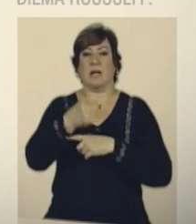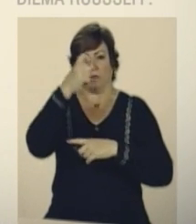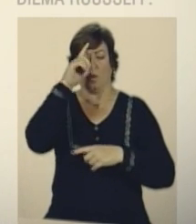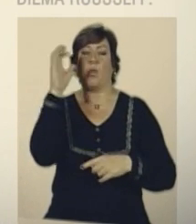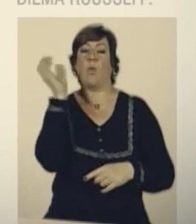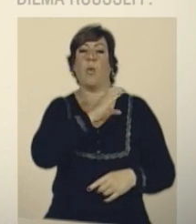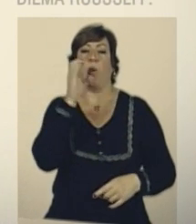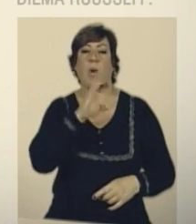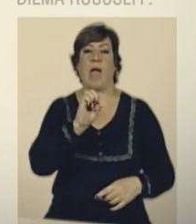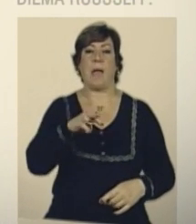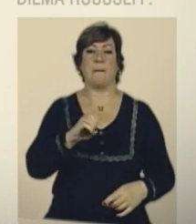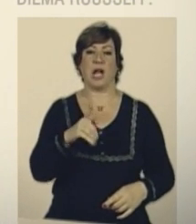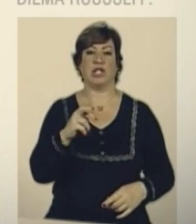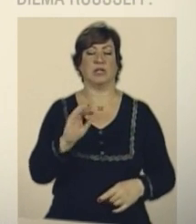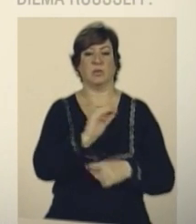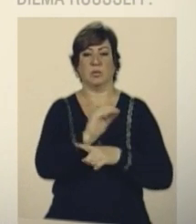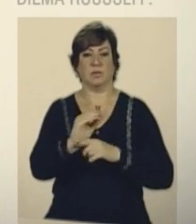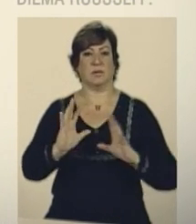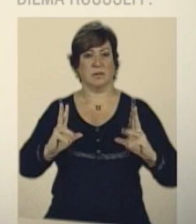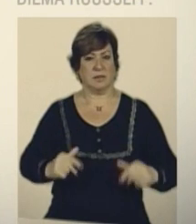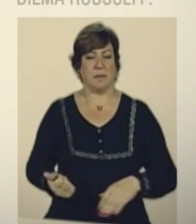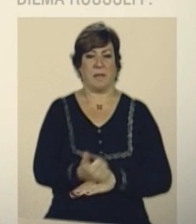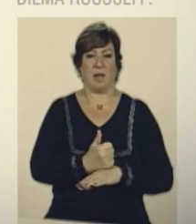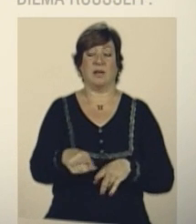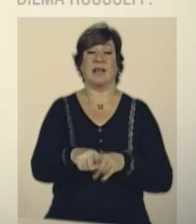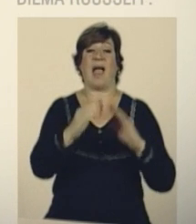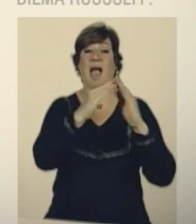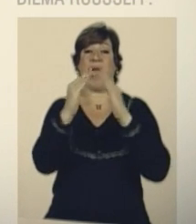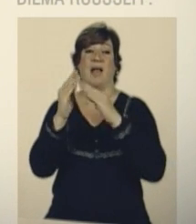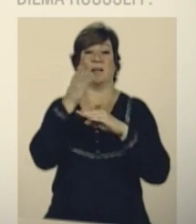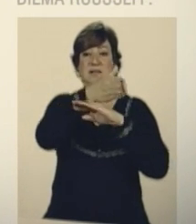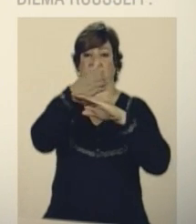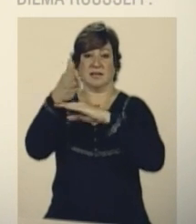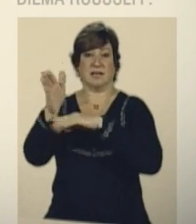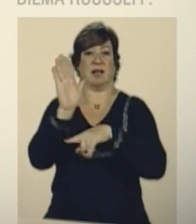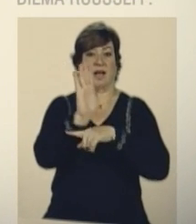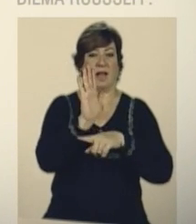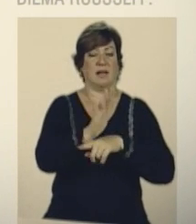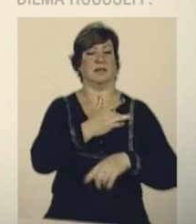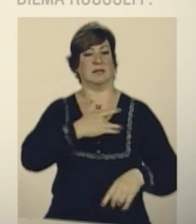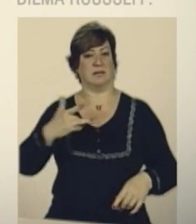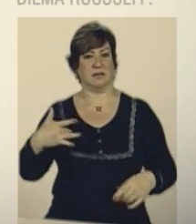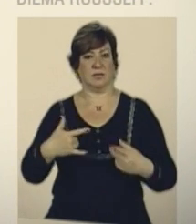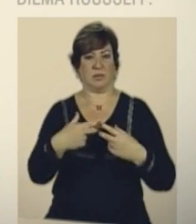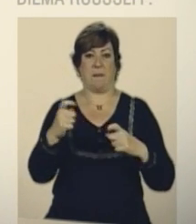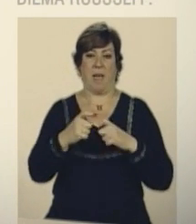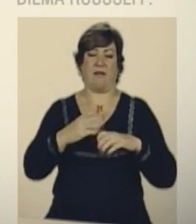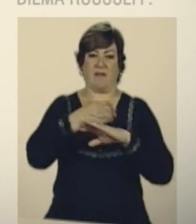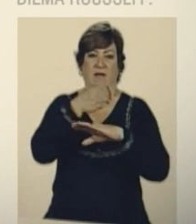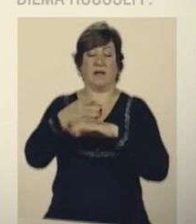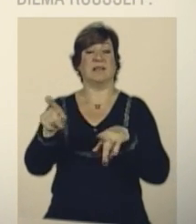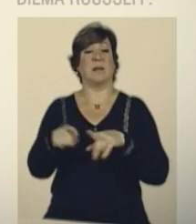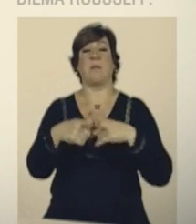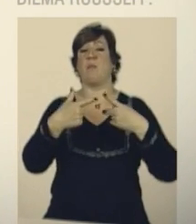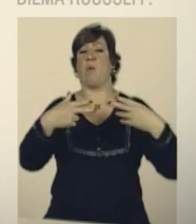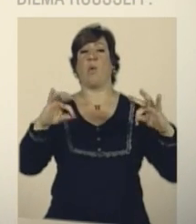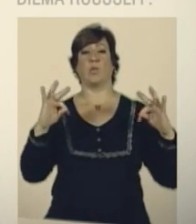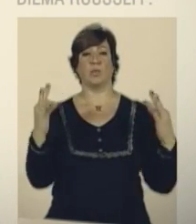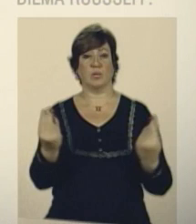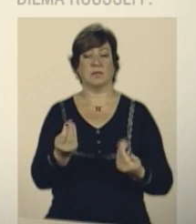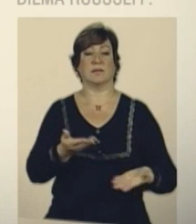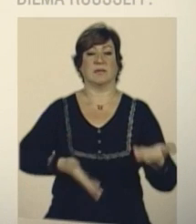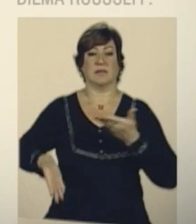hospitais o atendimento dos doentes em sua casa e outras ações que contribuem para melhorar o serviço